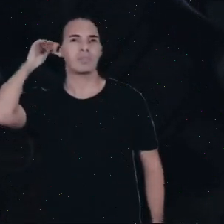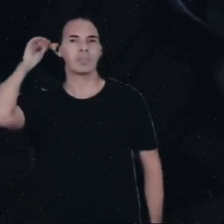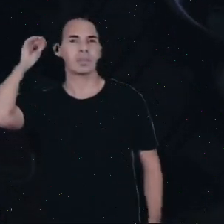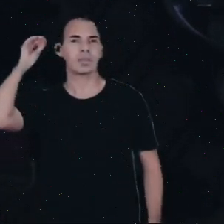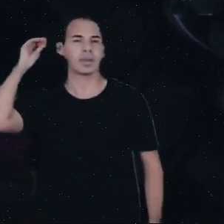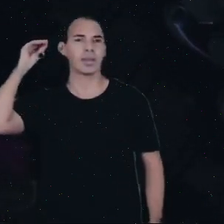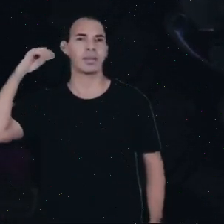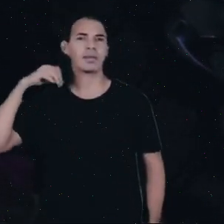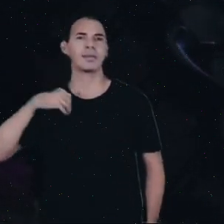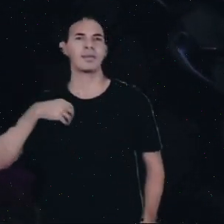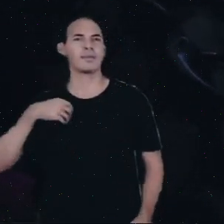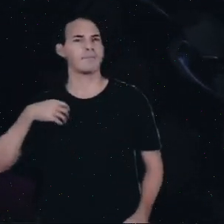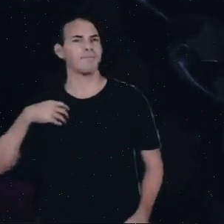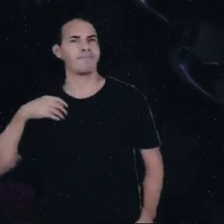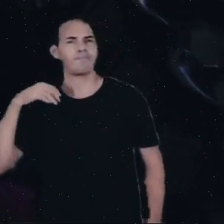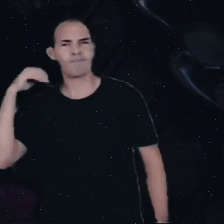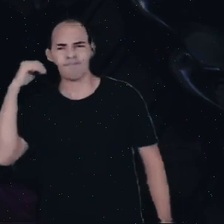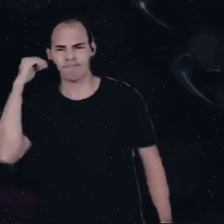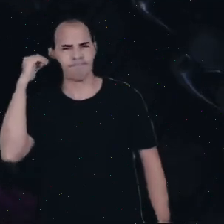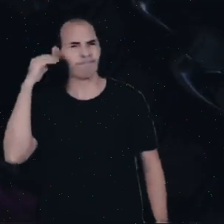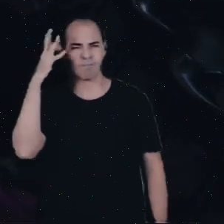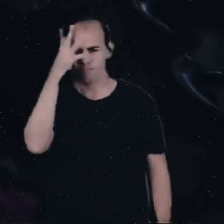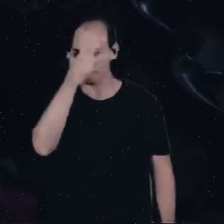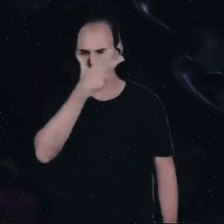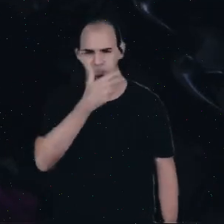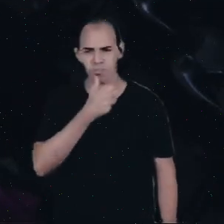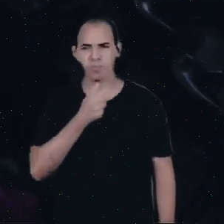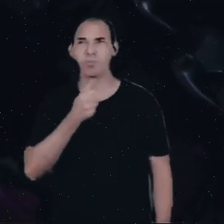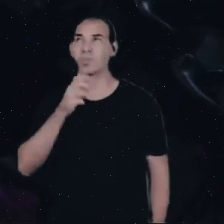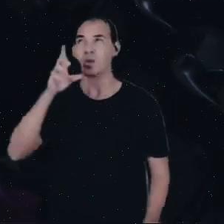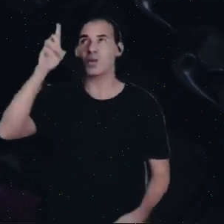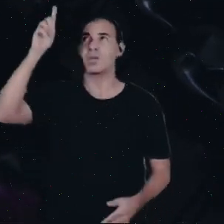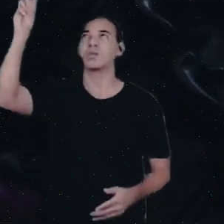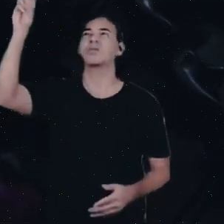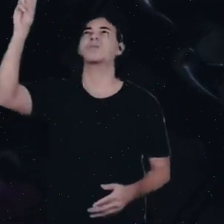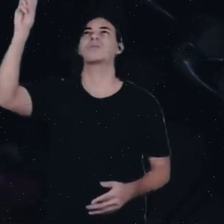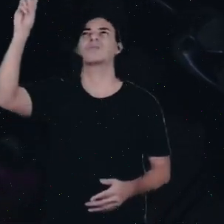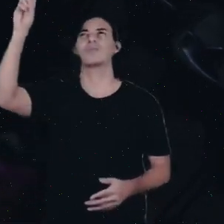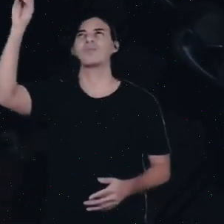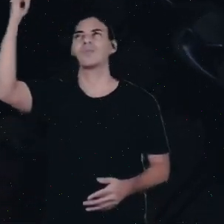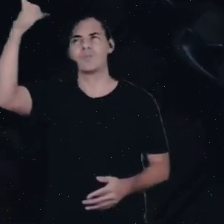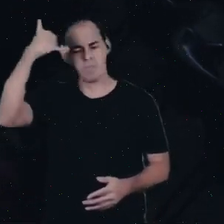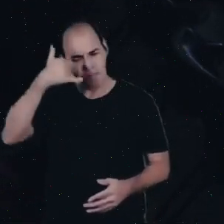Vê que coisa linda, a palavra de Deus fala